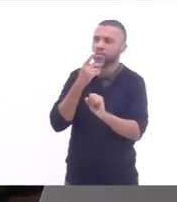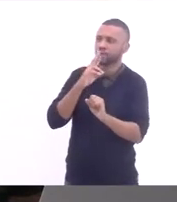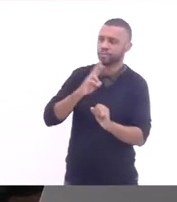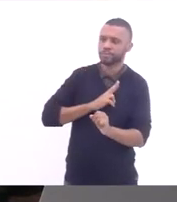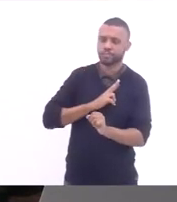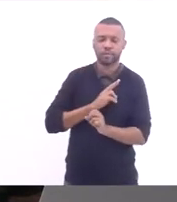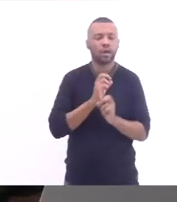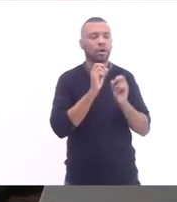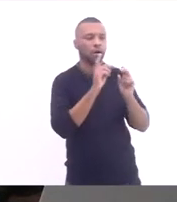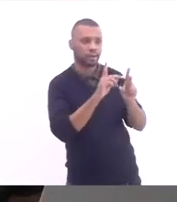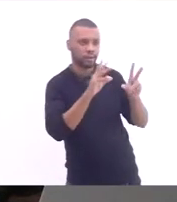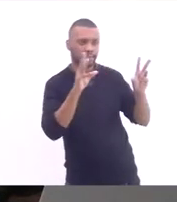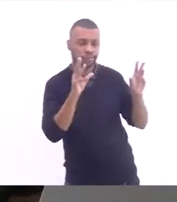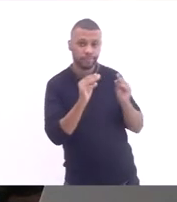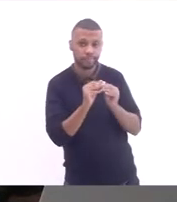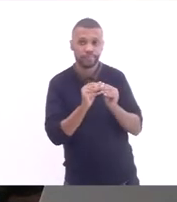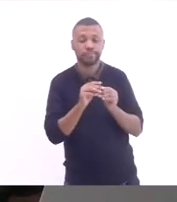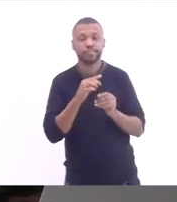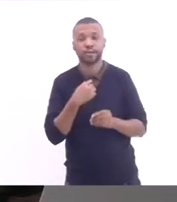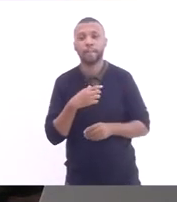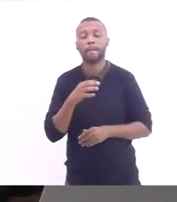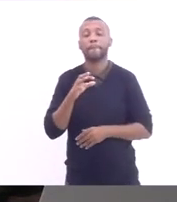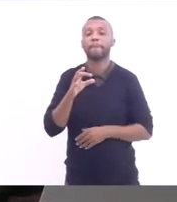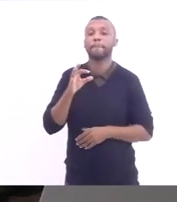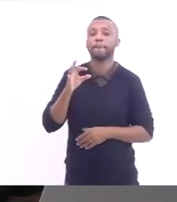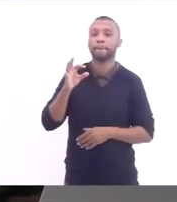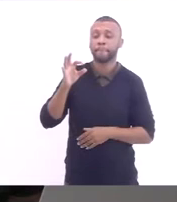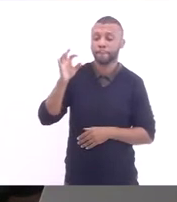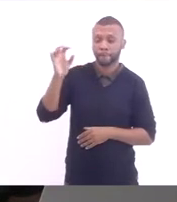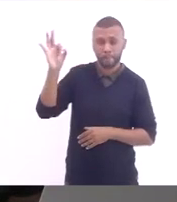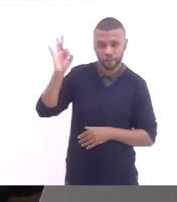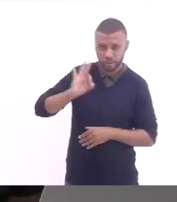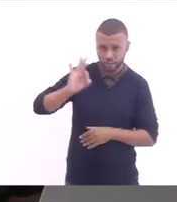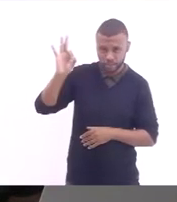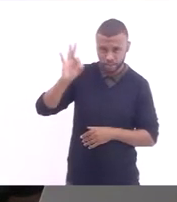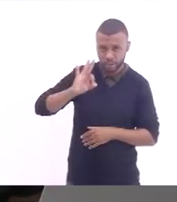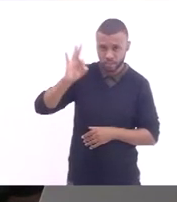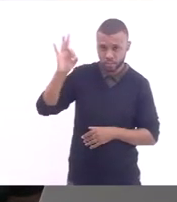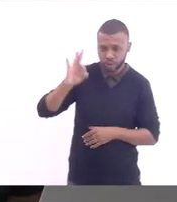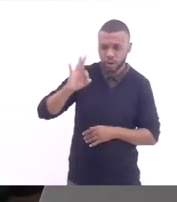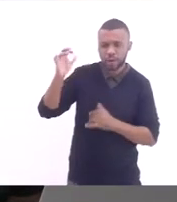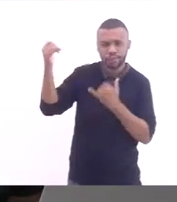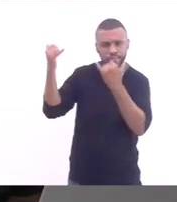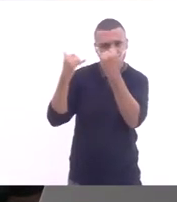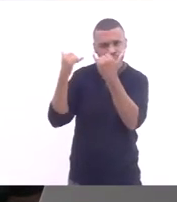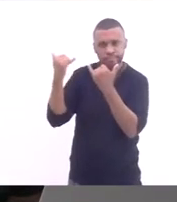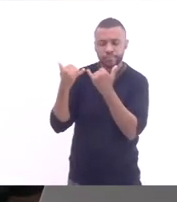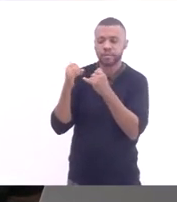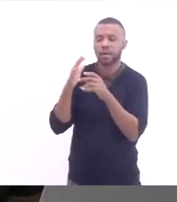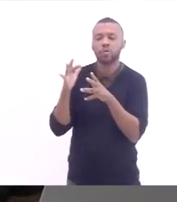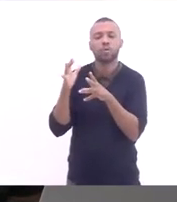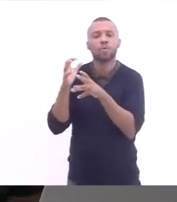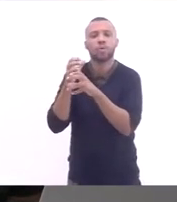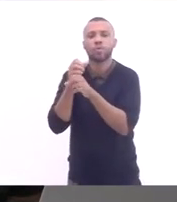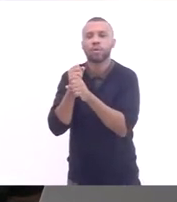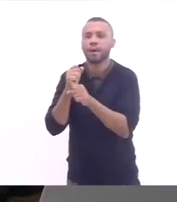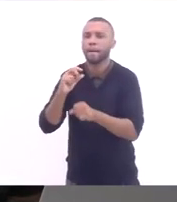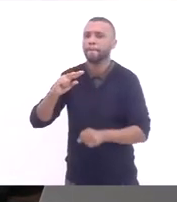concluo pelos indicadores, né, que o crescimento da receita se